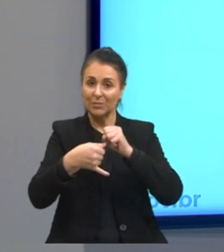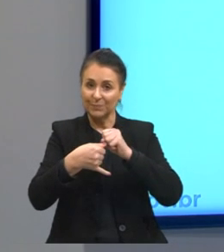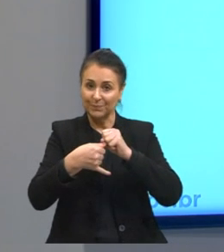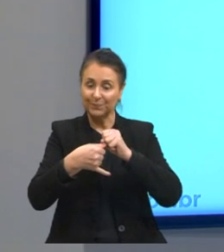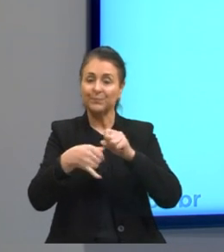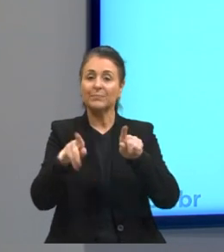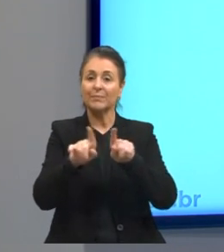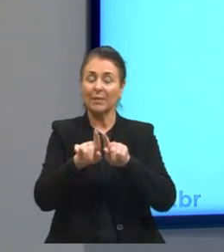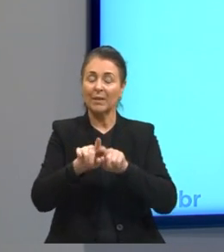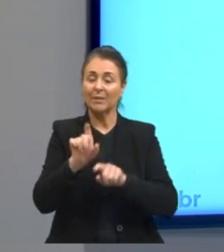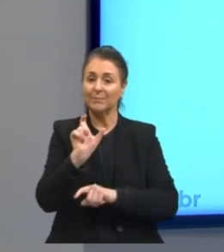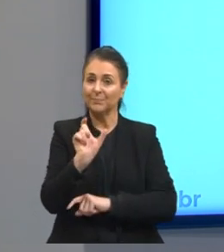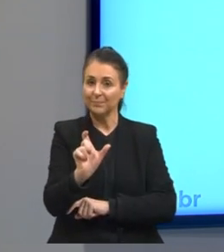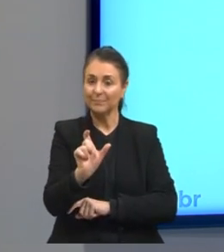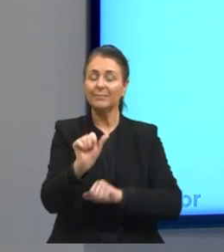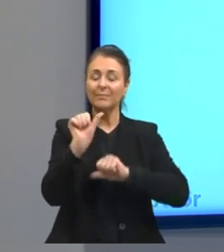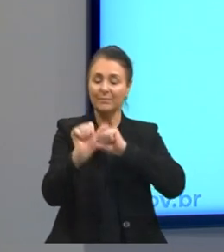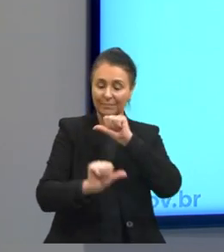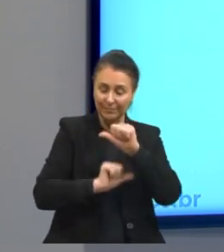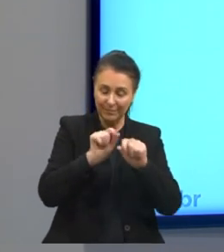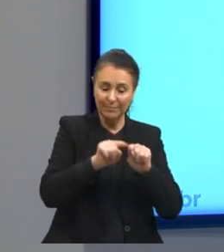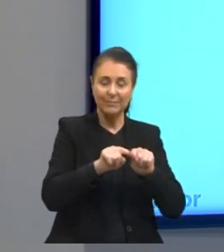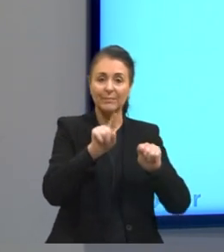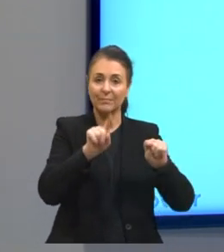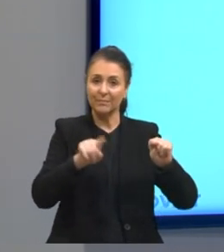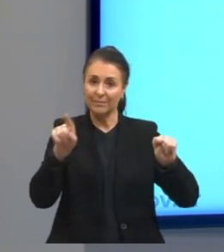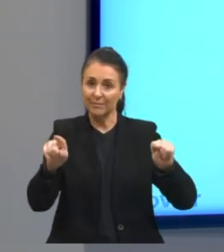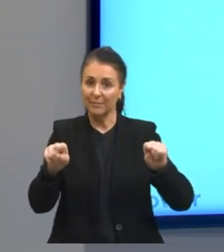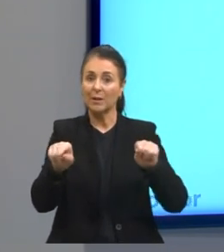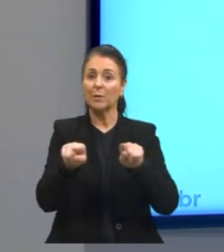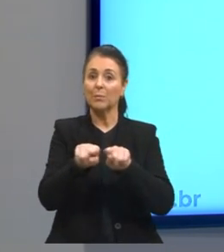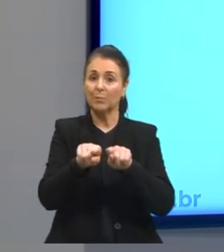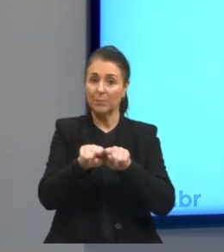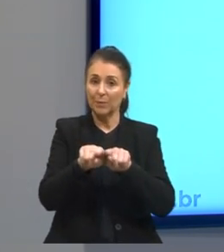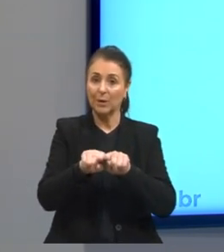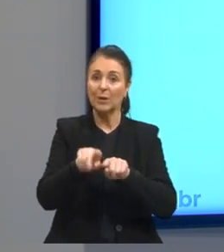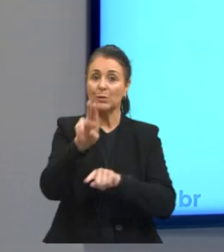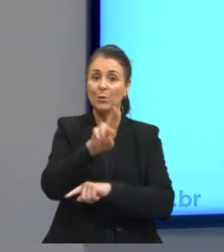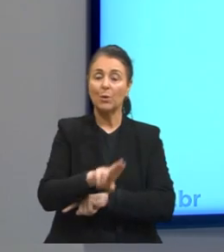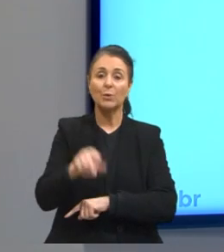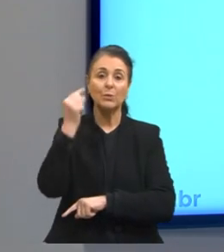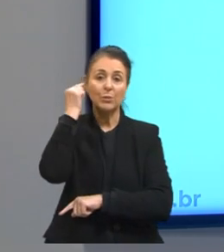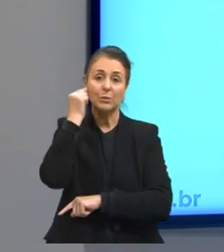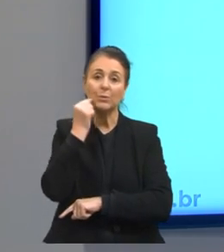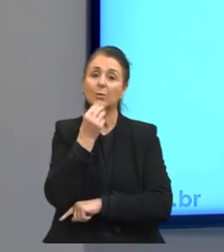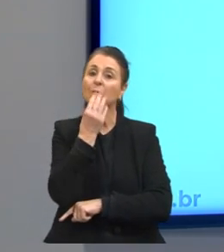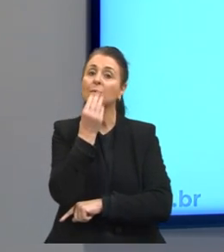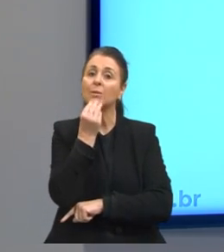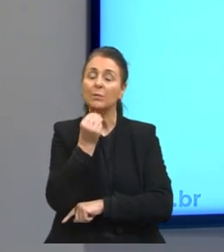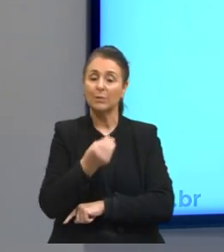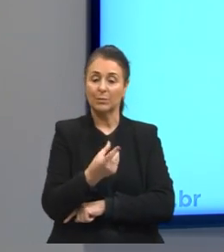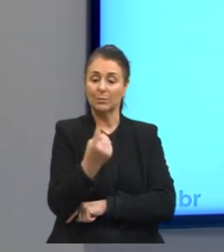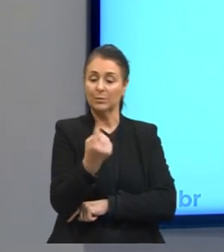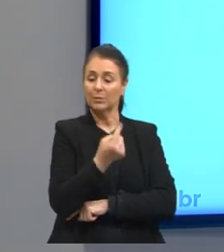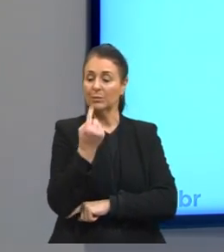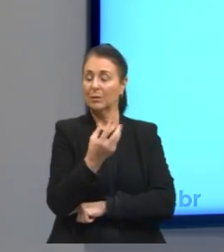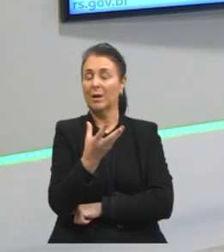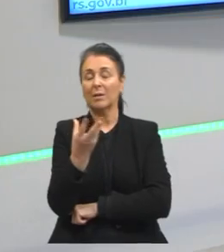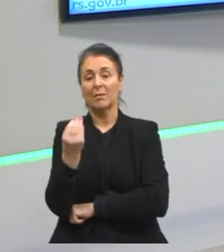também são palavras variáveis, porque elas fazem feminino e masculino, singular e plural.